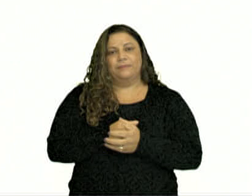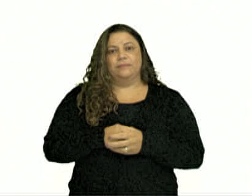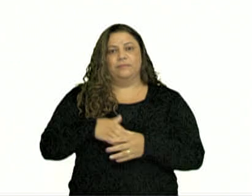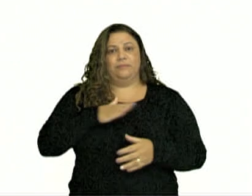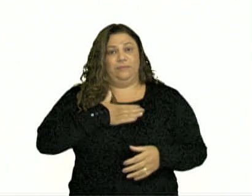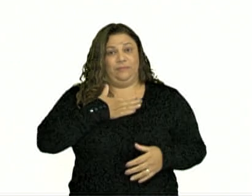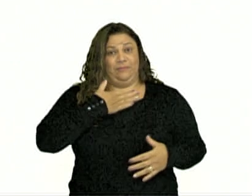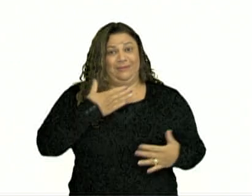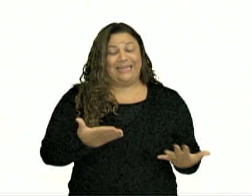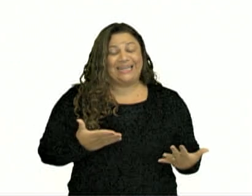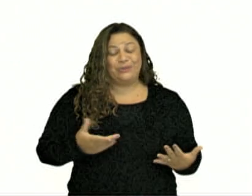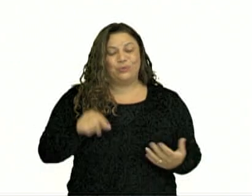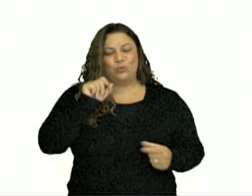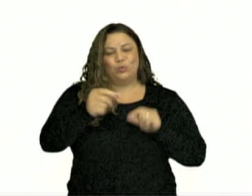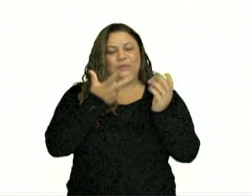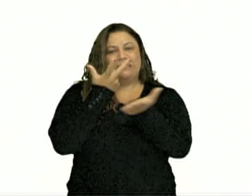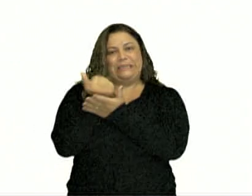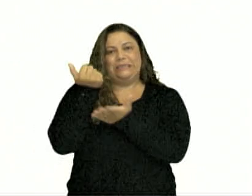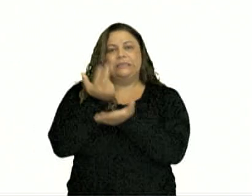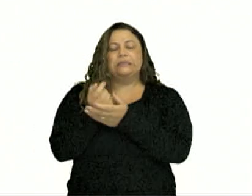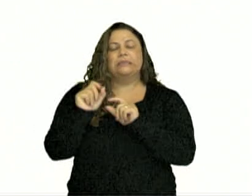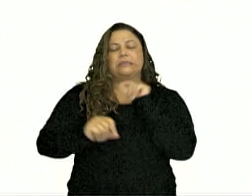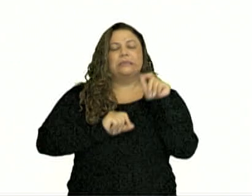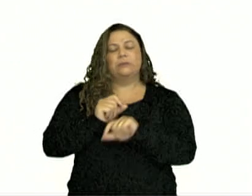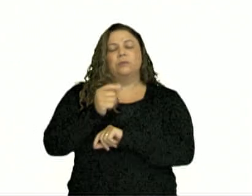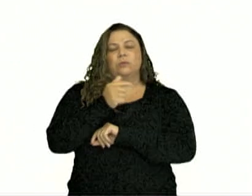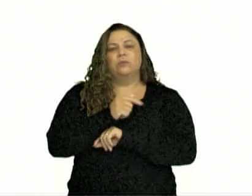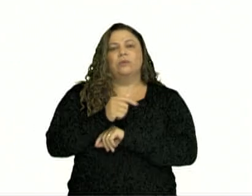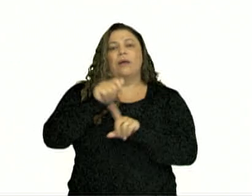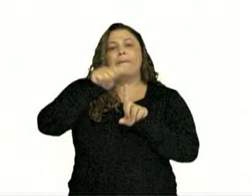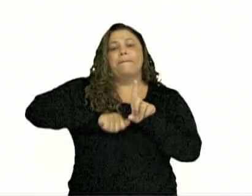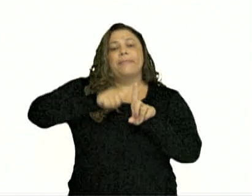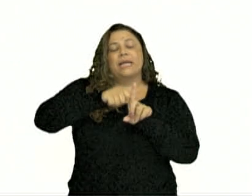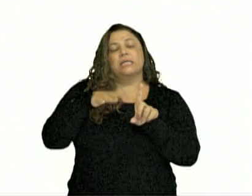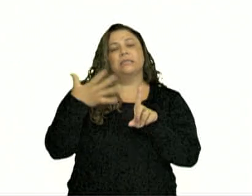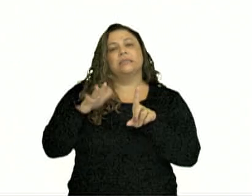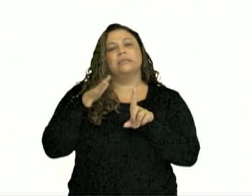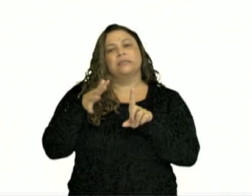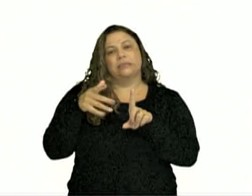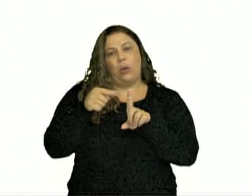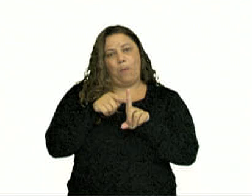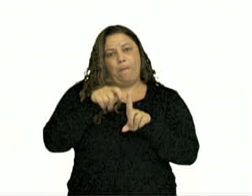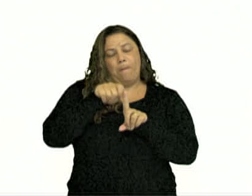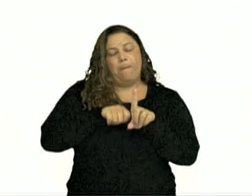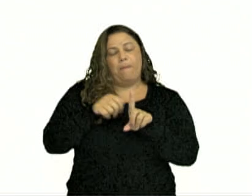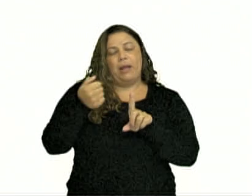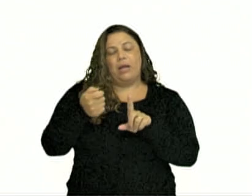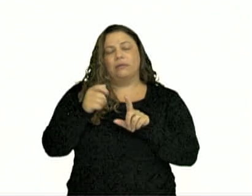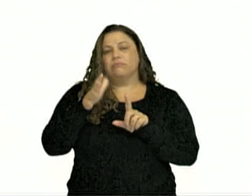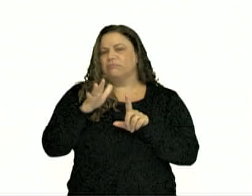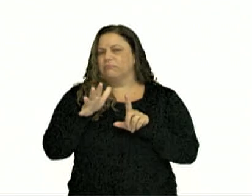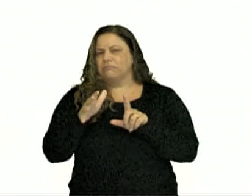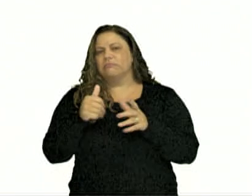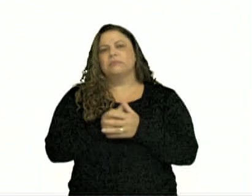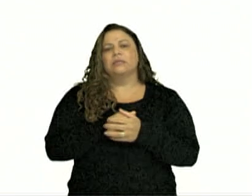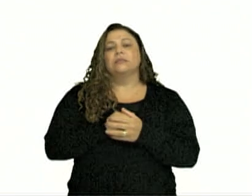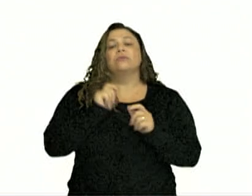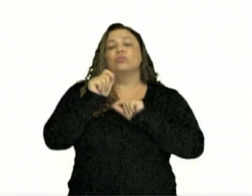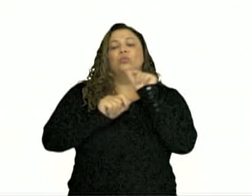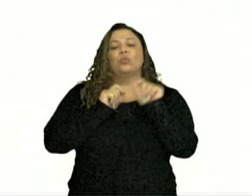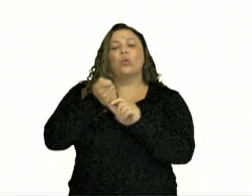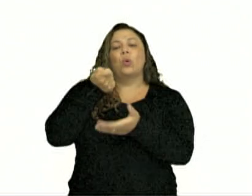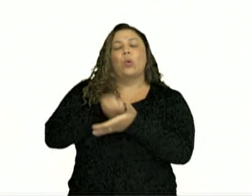assustam o consumidor. Que taxa mensal média essa loja deve cobrar para